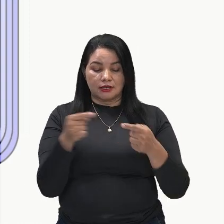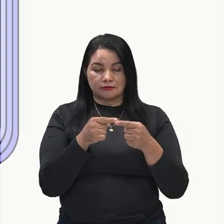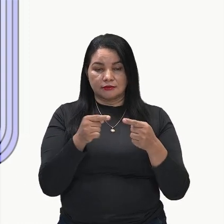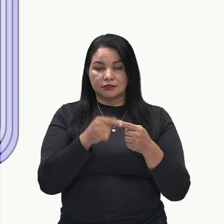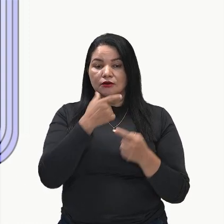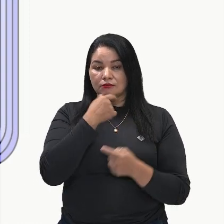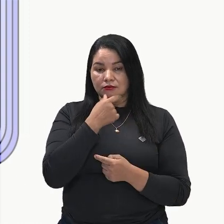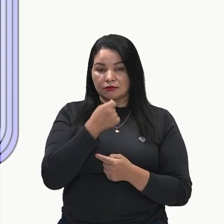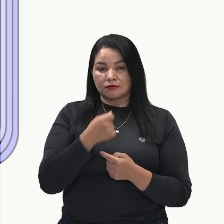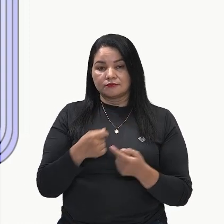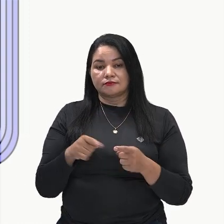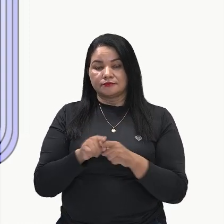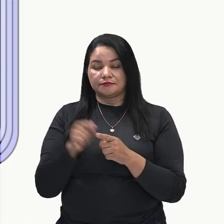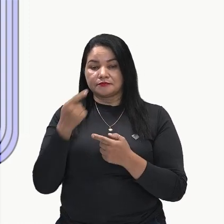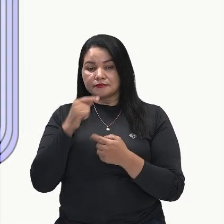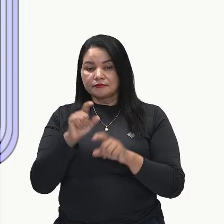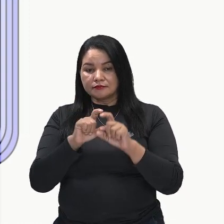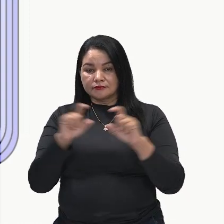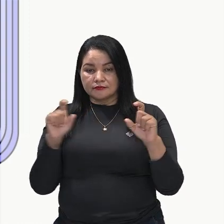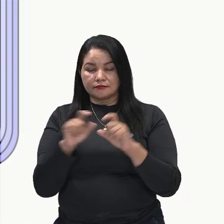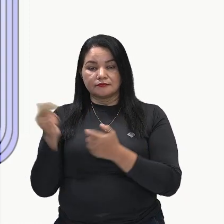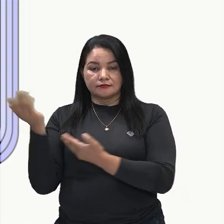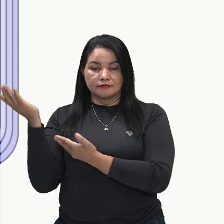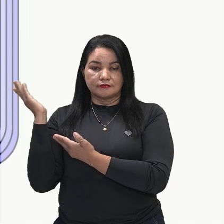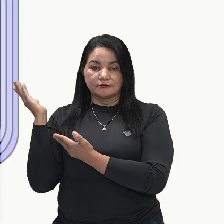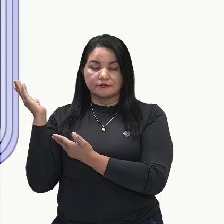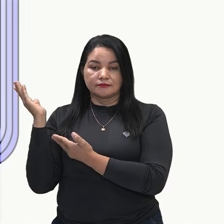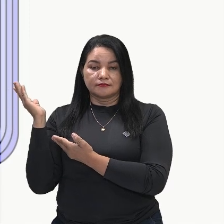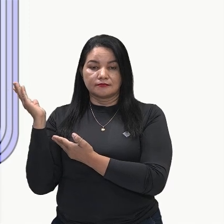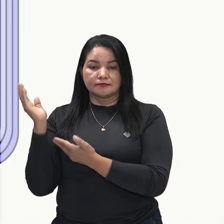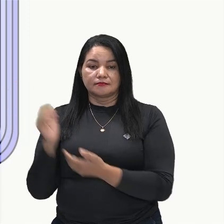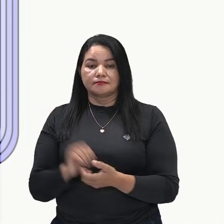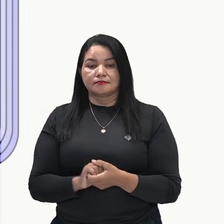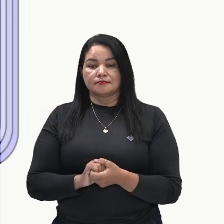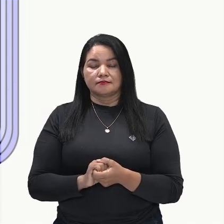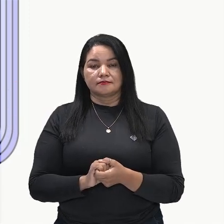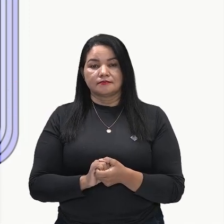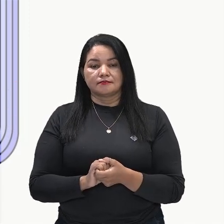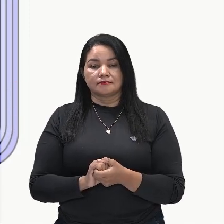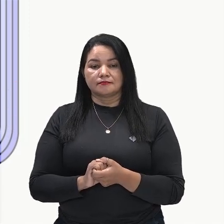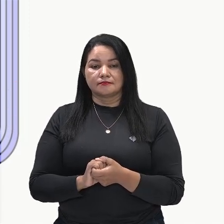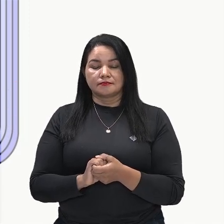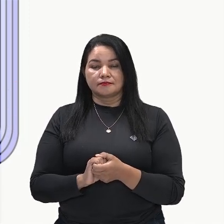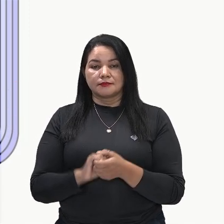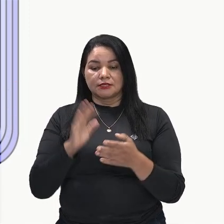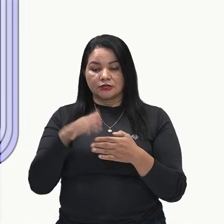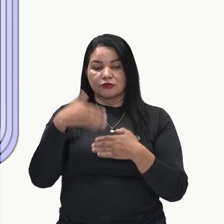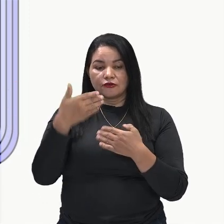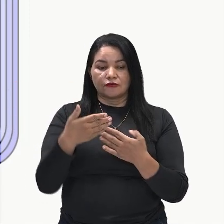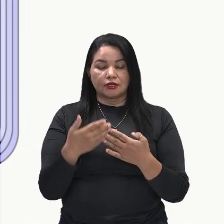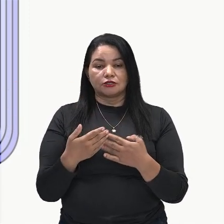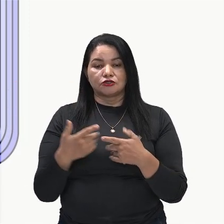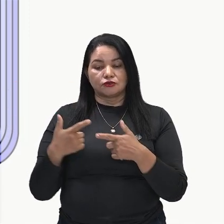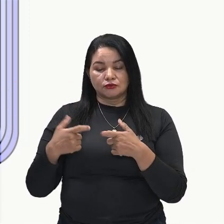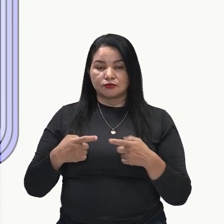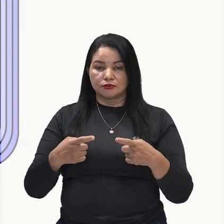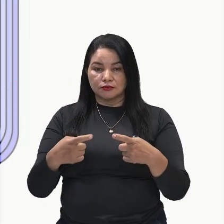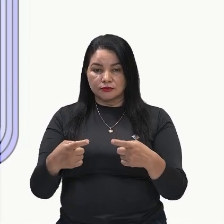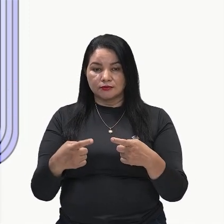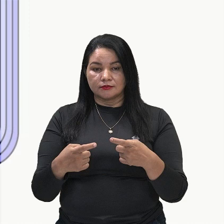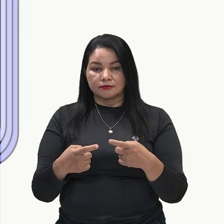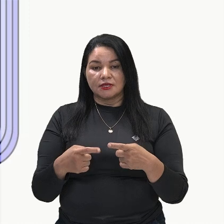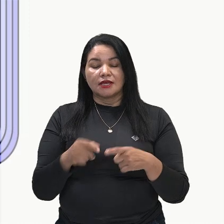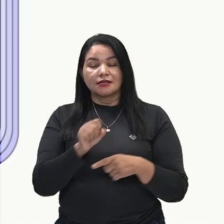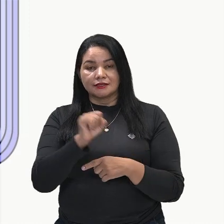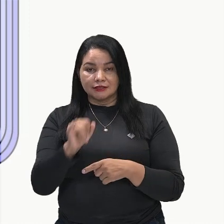de batalha se encontrava rodeado por el enemigo. Aqui a gente está falando da frente de batalha. Se for no